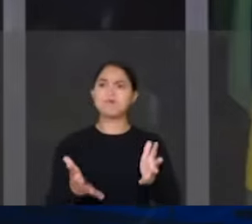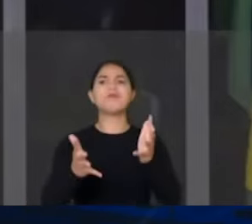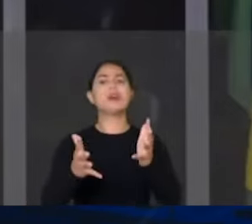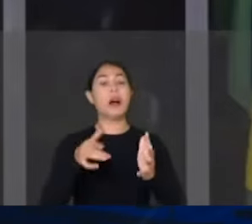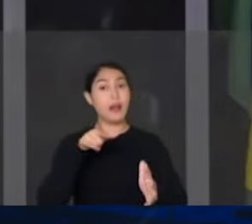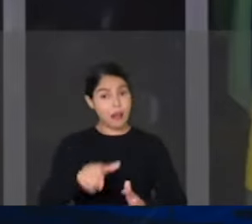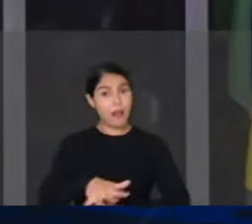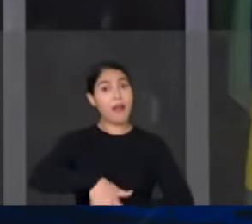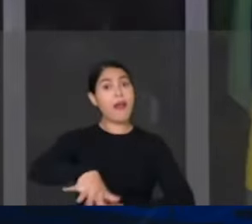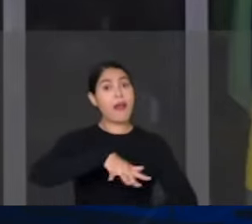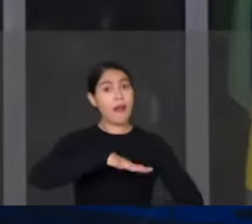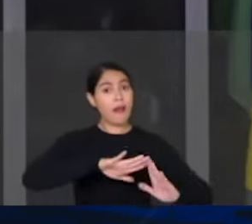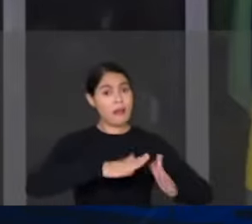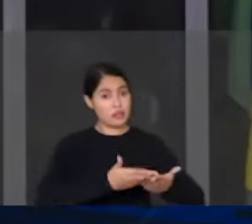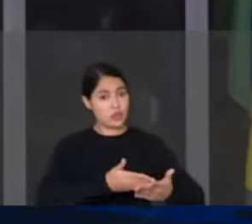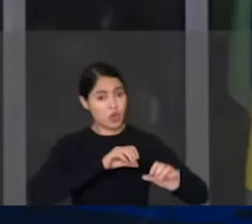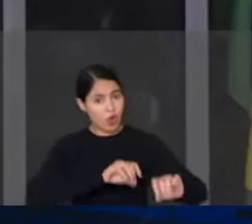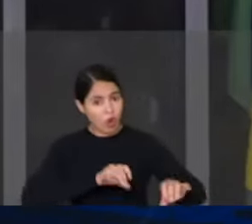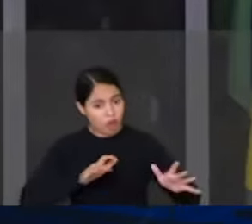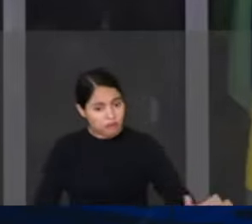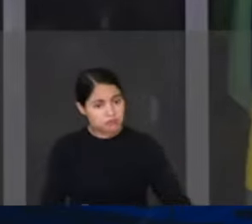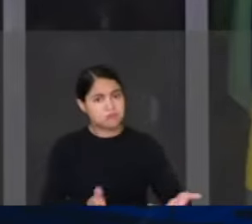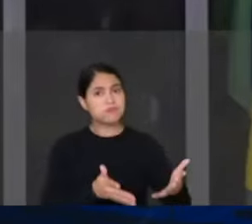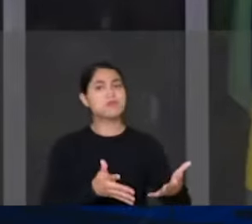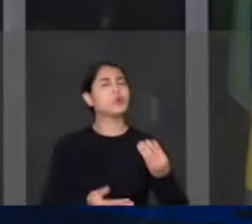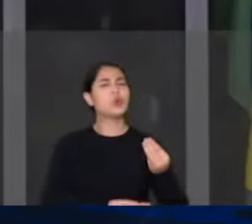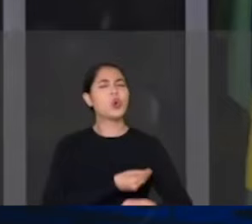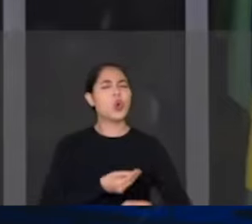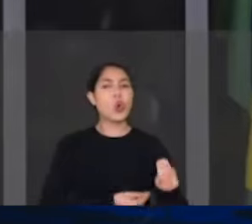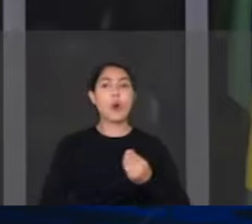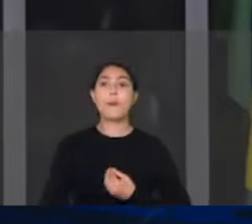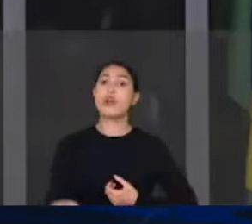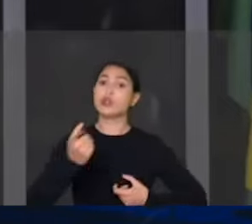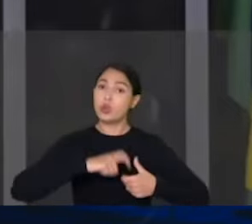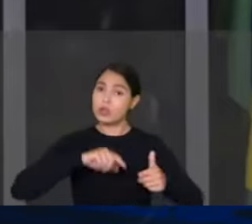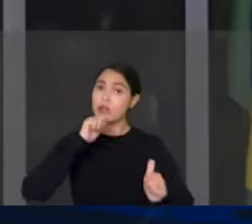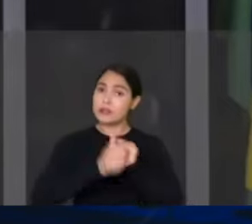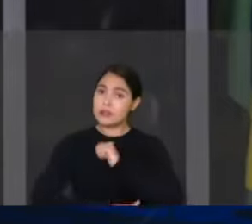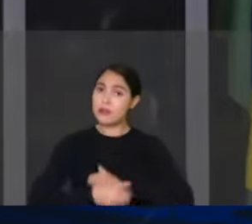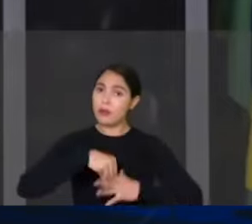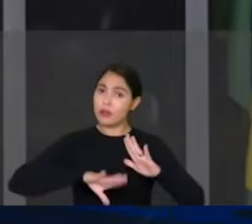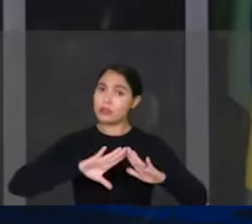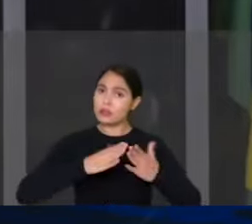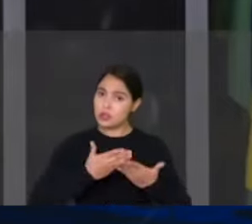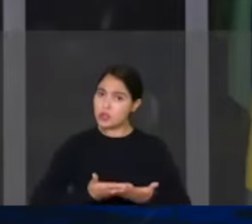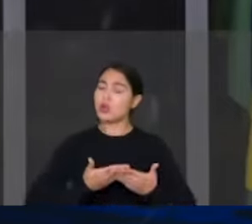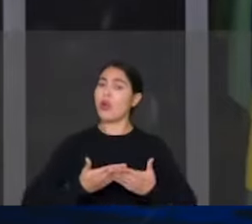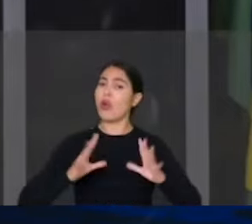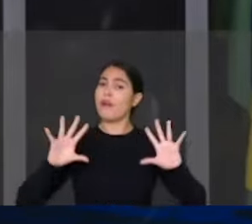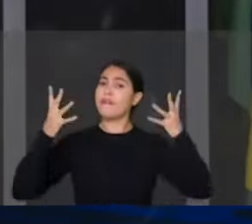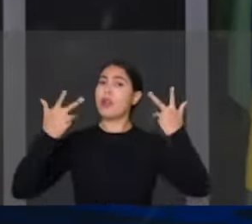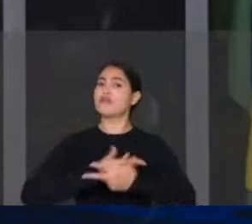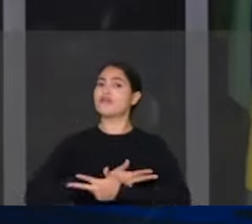escolar, retornando os eventos escolares esportivos, retornando os eventos universitários esportivos, e